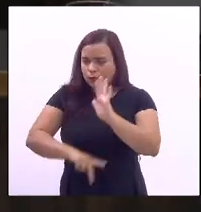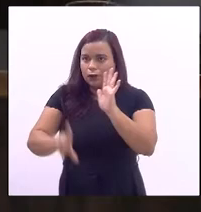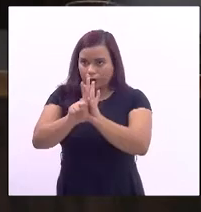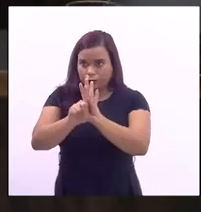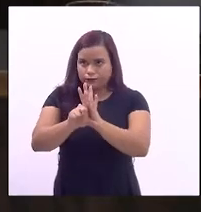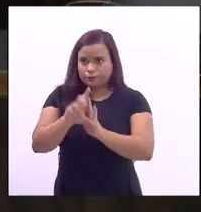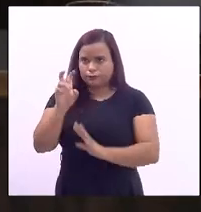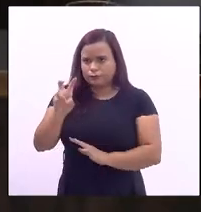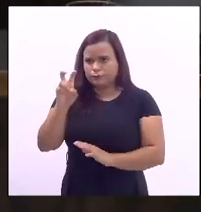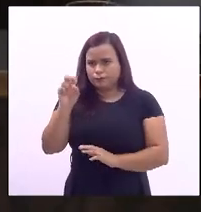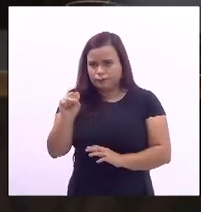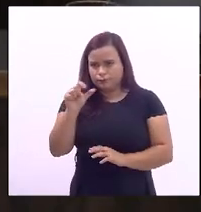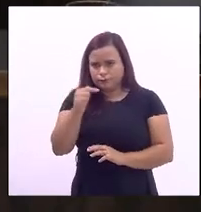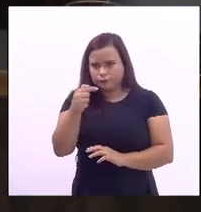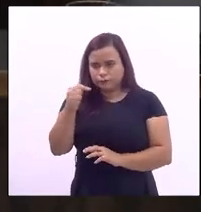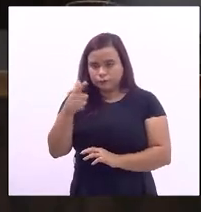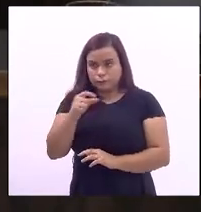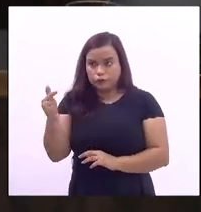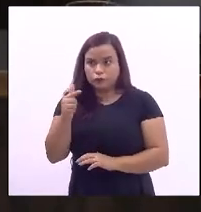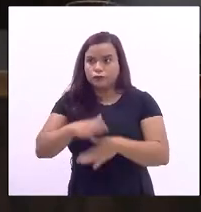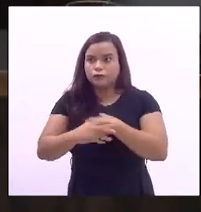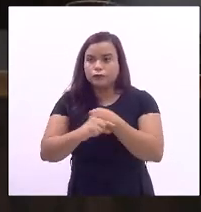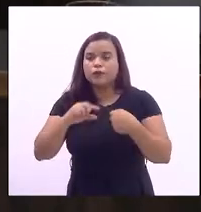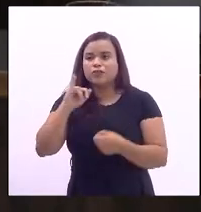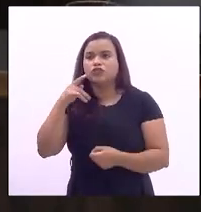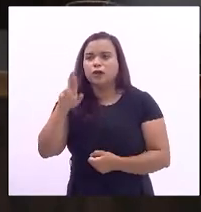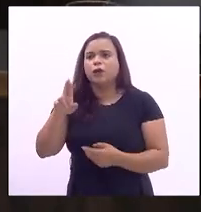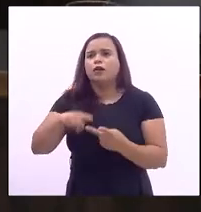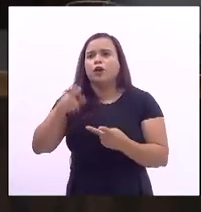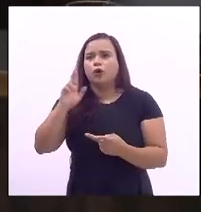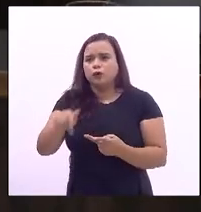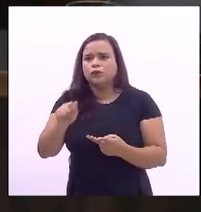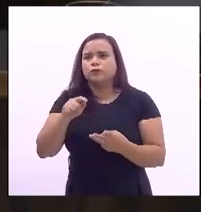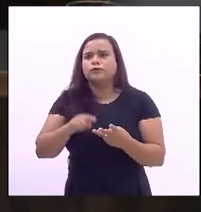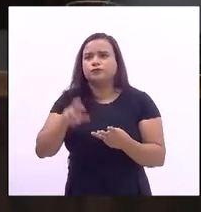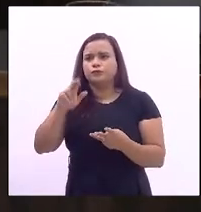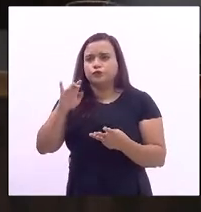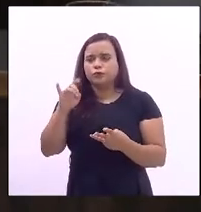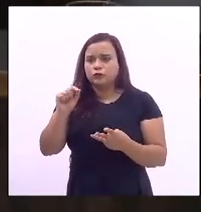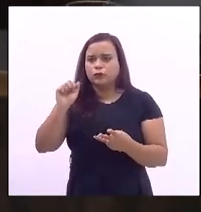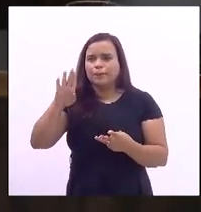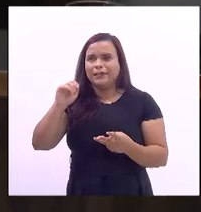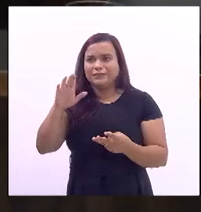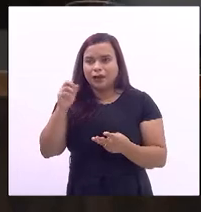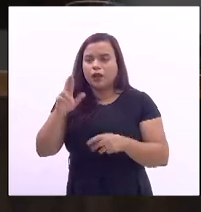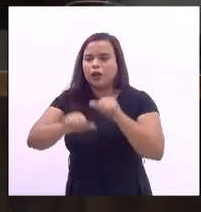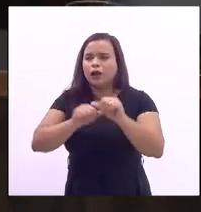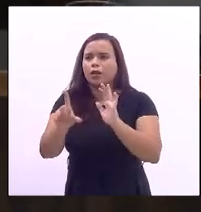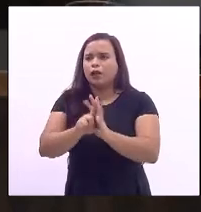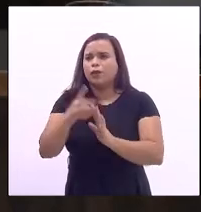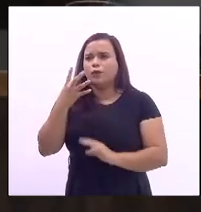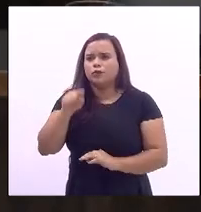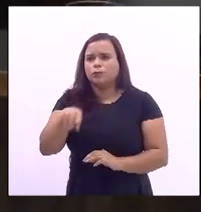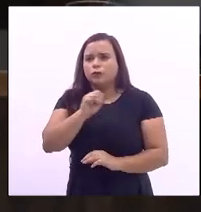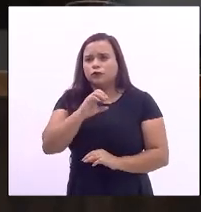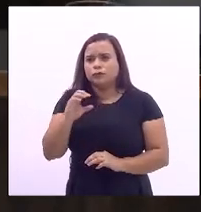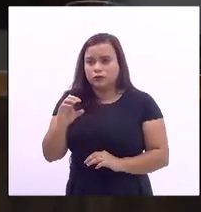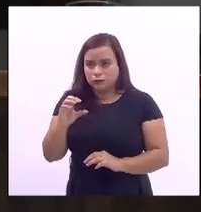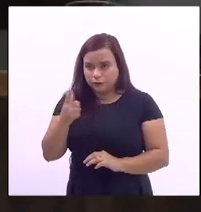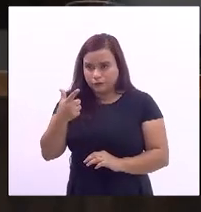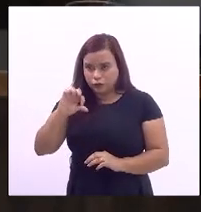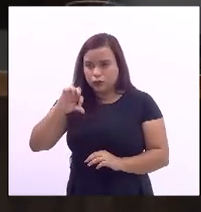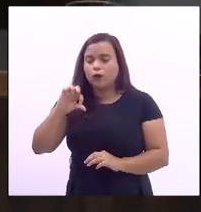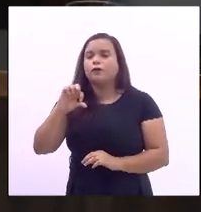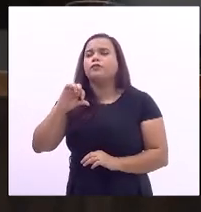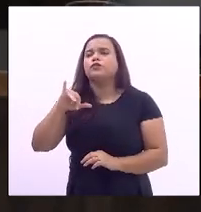lei 5857 22 autoria dos deputados a e tem por Rodrigo Amorim e Rodrigo Bacelar que altera lei 4829 de